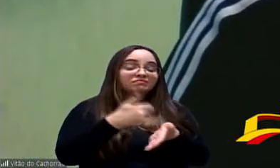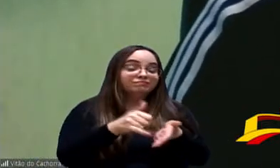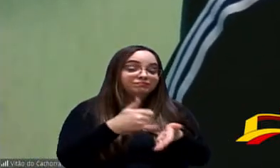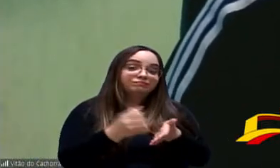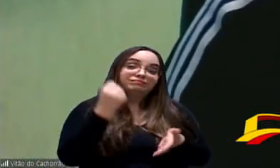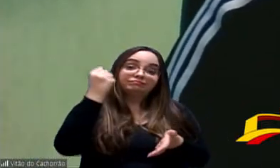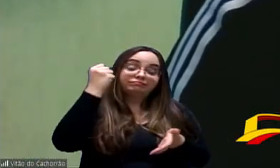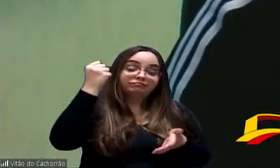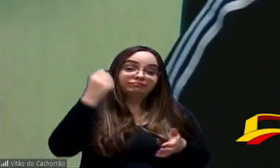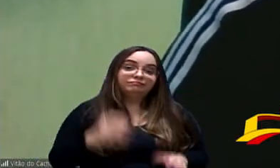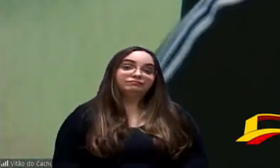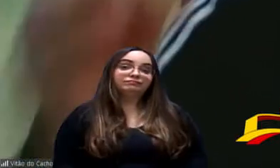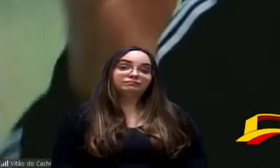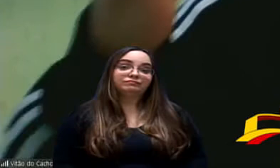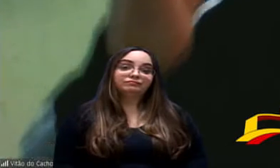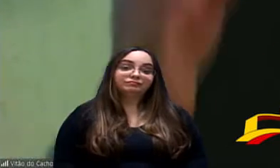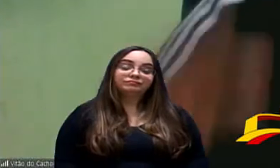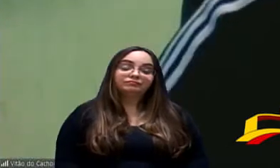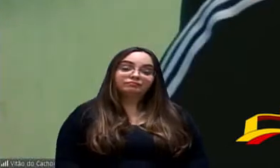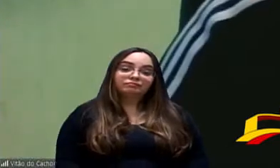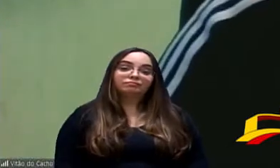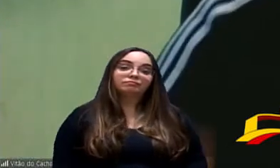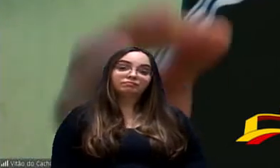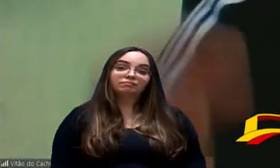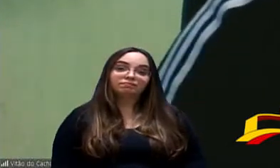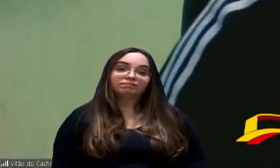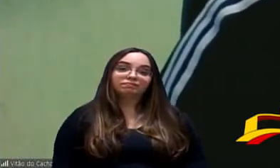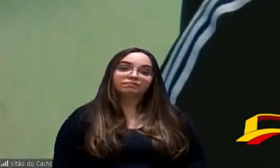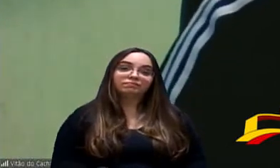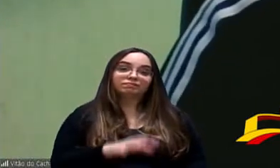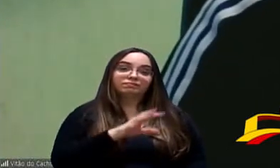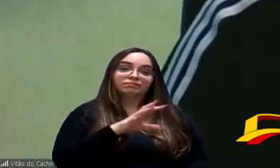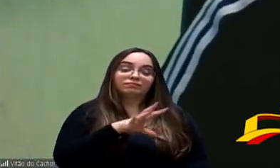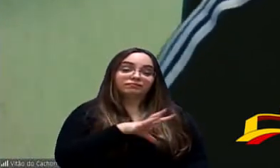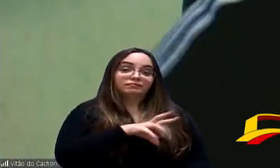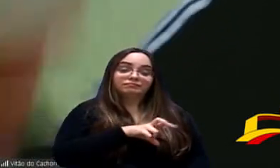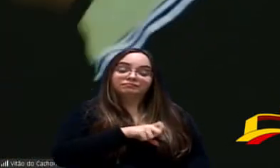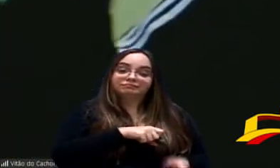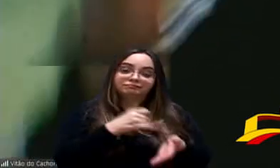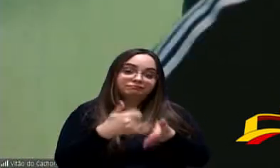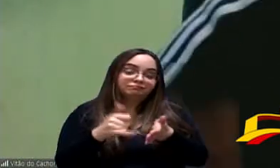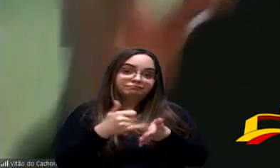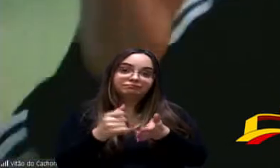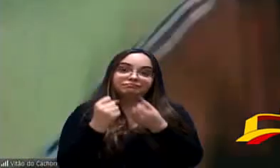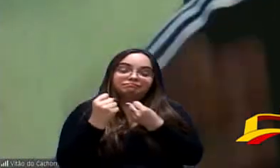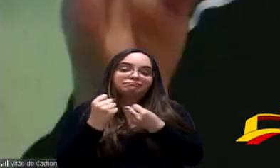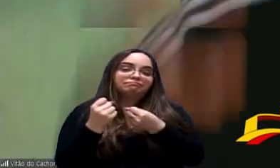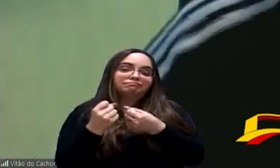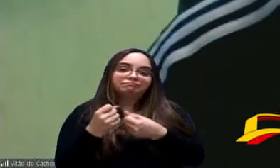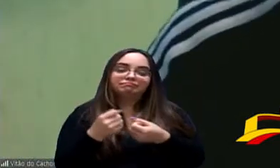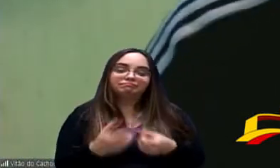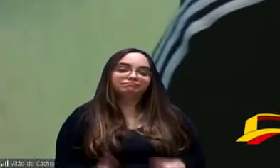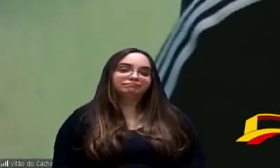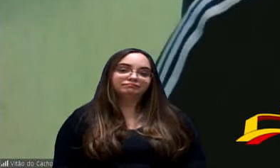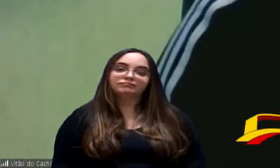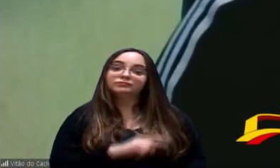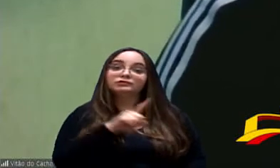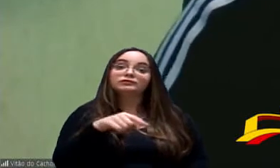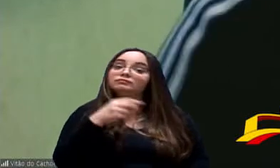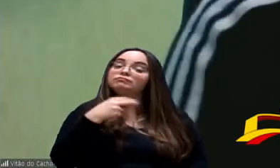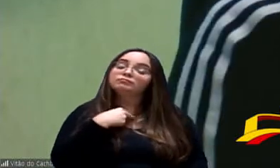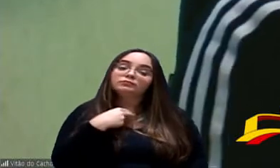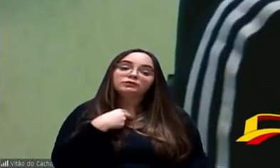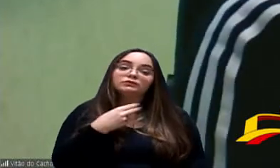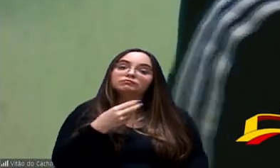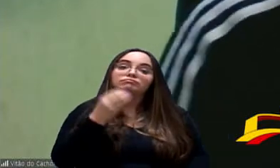forte. Fala que, infelizmente, é o amor ao primeiro pega. Então, a gente não pode dar oportunidade da pessoa experimentar. E